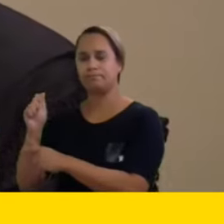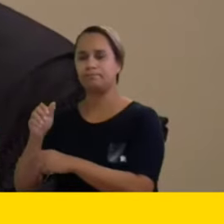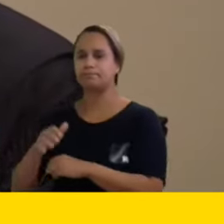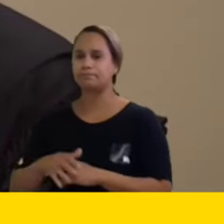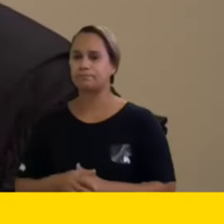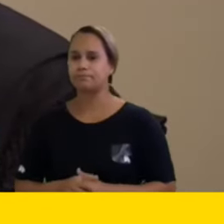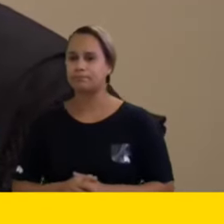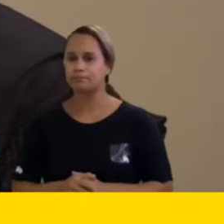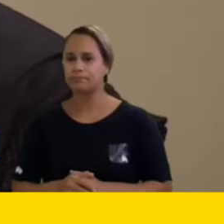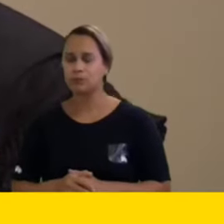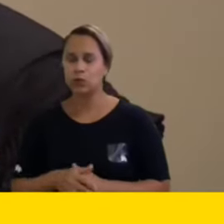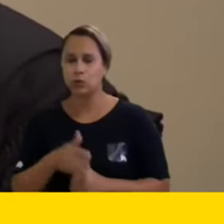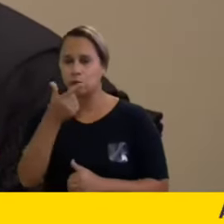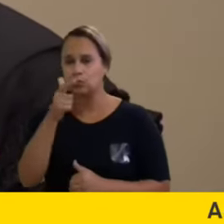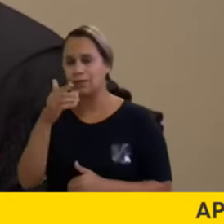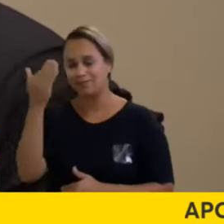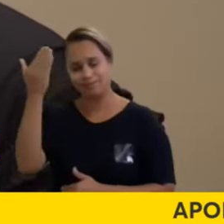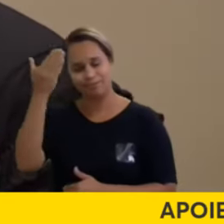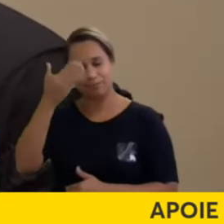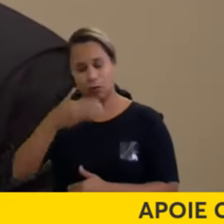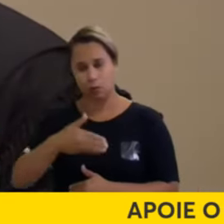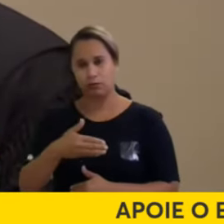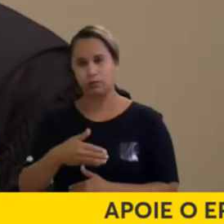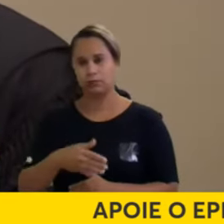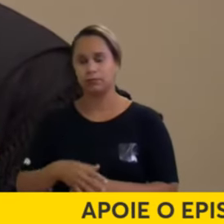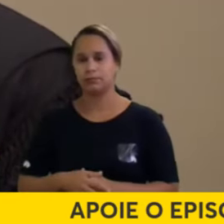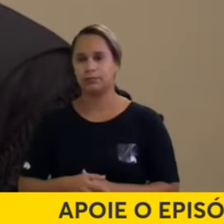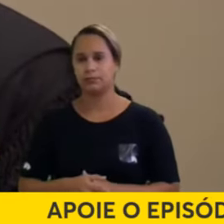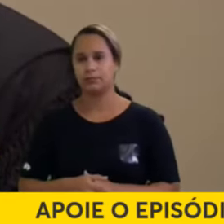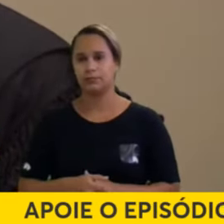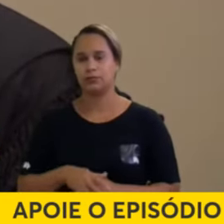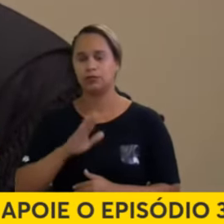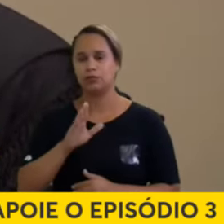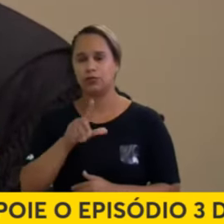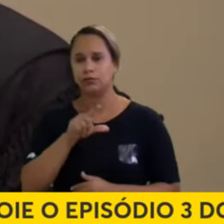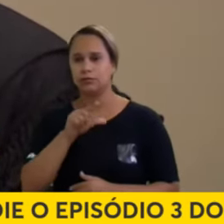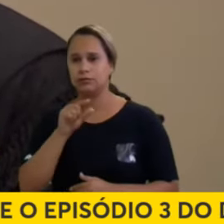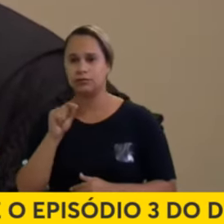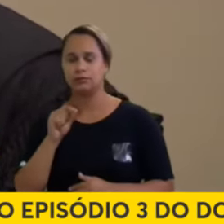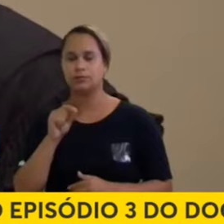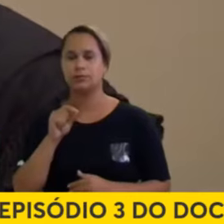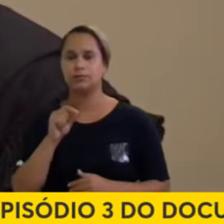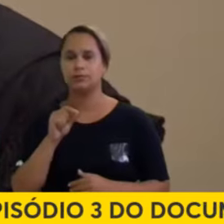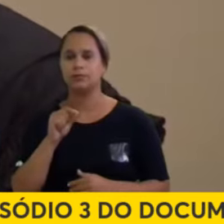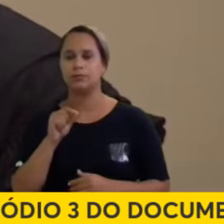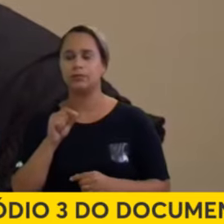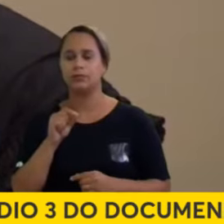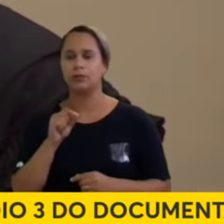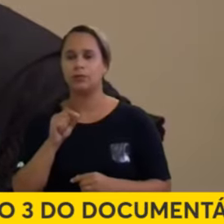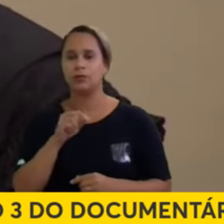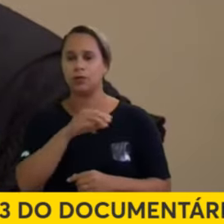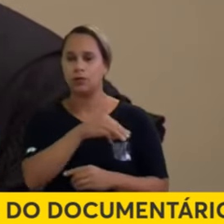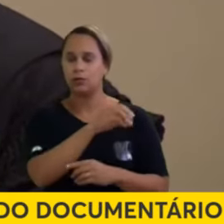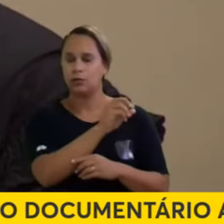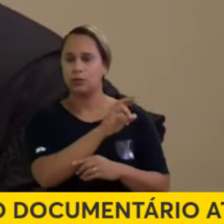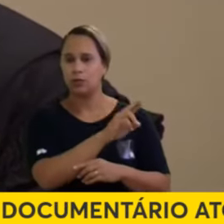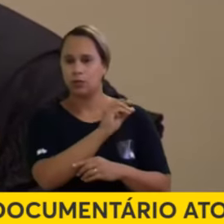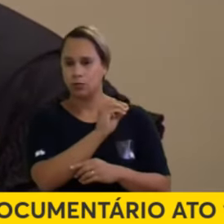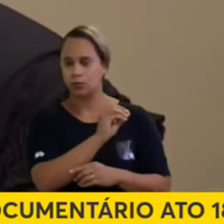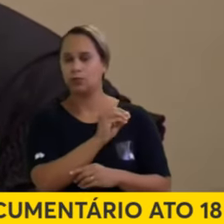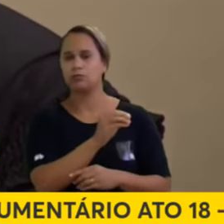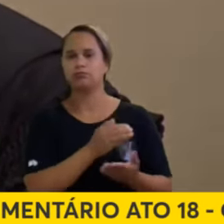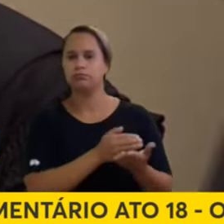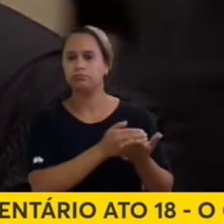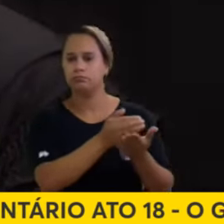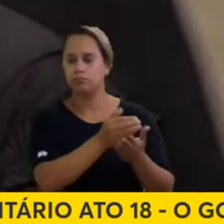não há nenhuma prova disso Como já destacado nesse voto o conjunto probatório demonstra que Mouro iniciou sua campanha ao Senado pelo Paraná somente